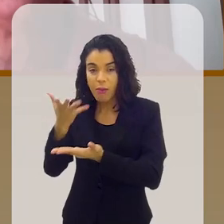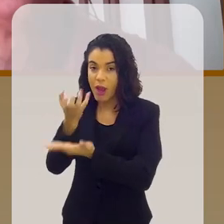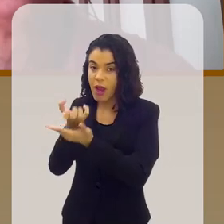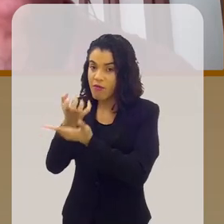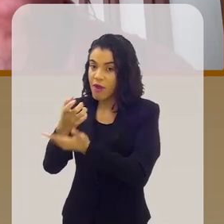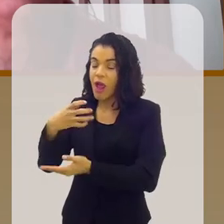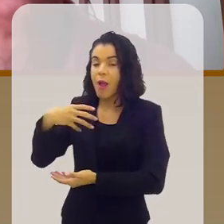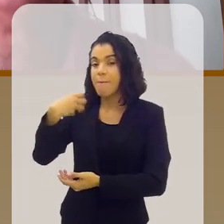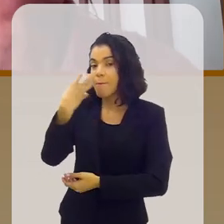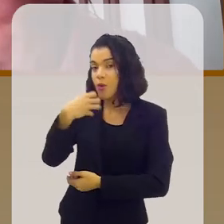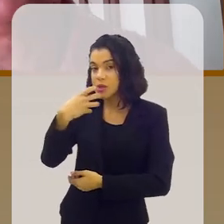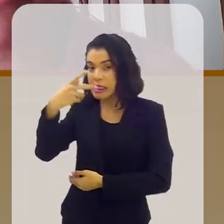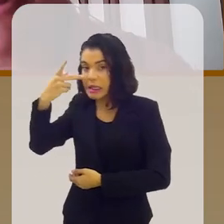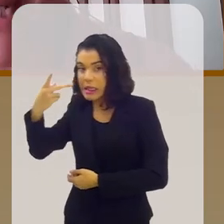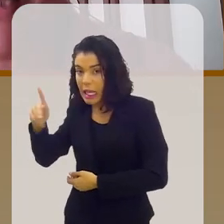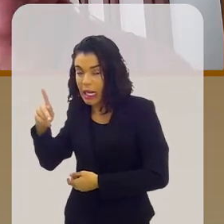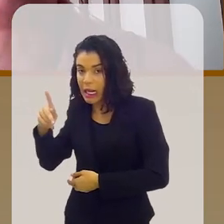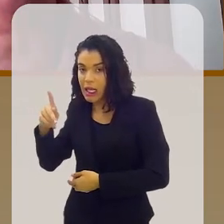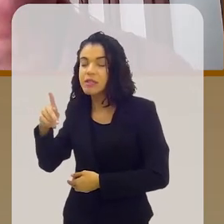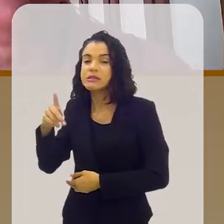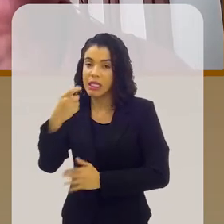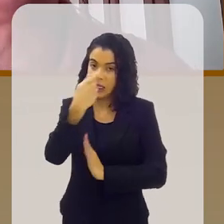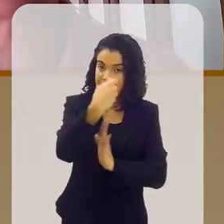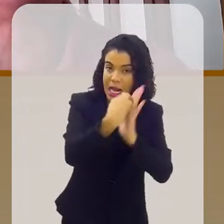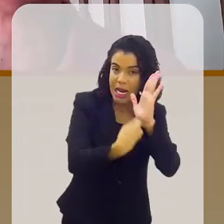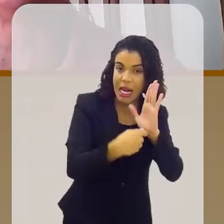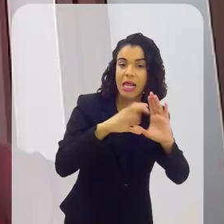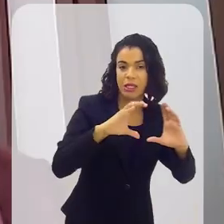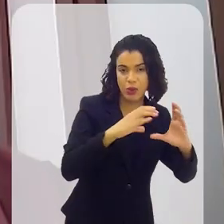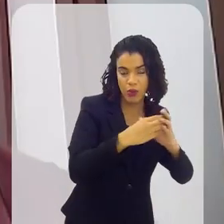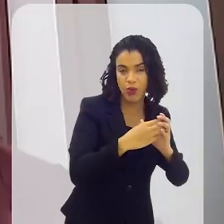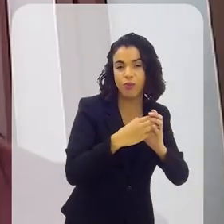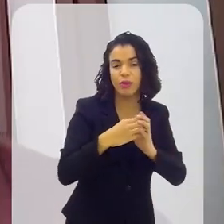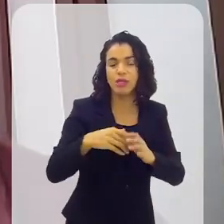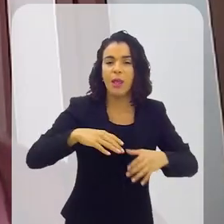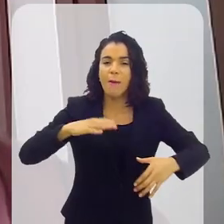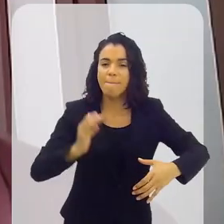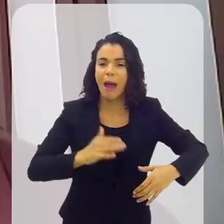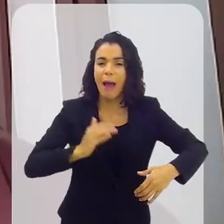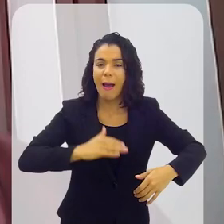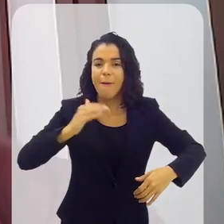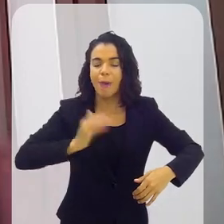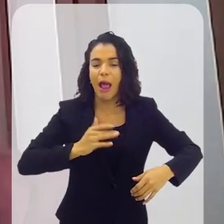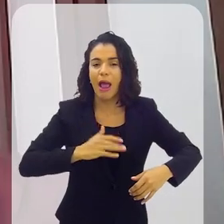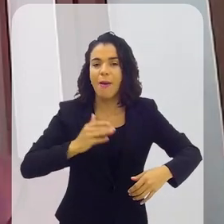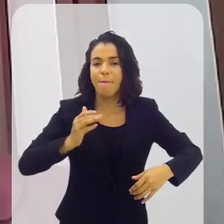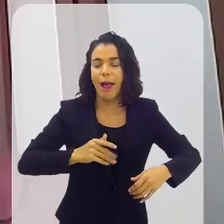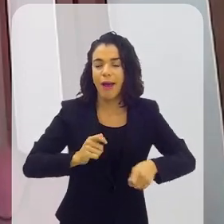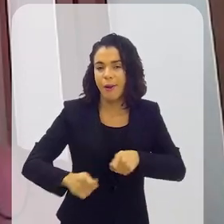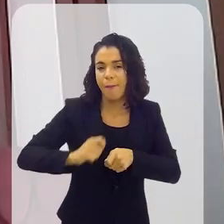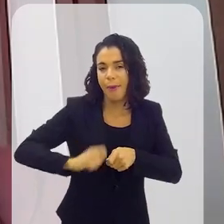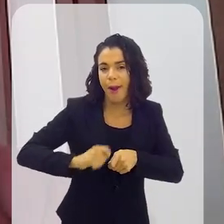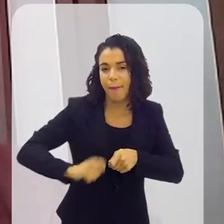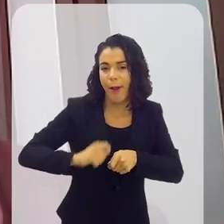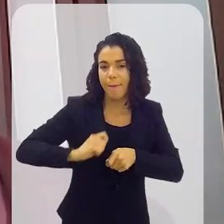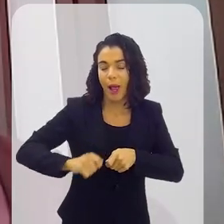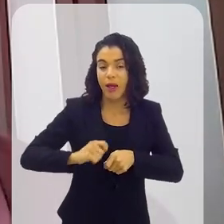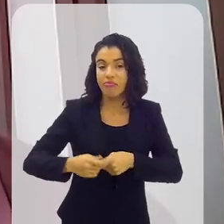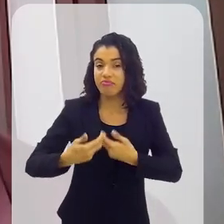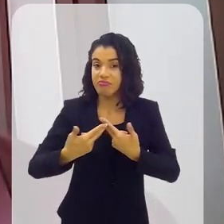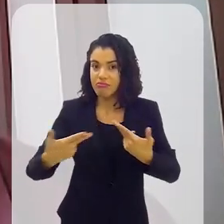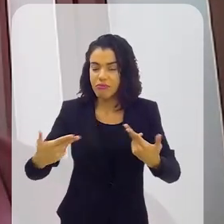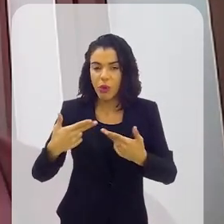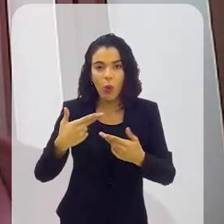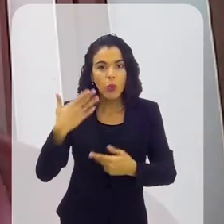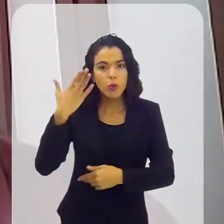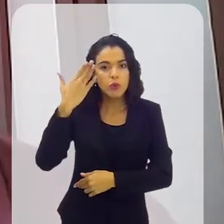uma gravação dela. Do disco dela, como músico, por causa do repique de mão, do tantã, do banjo. Até que